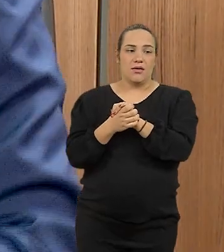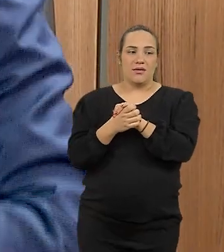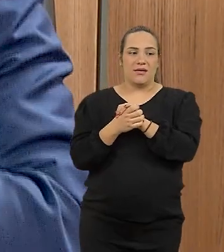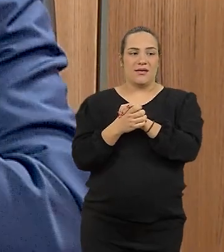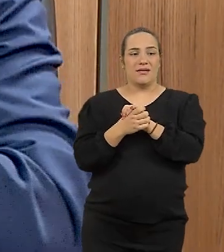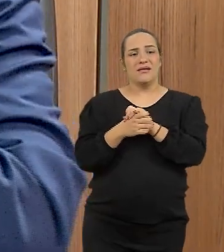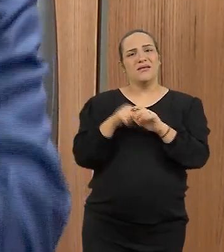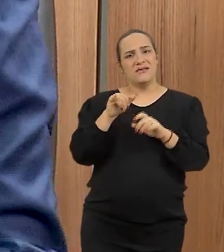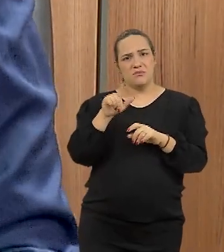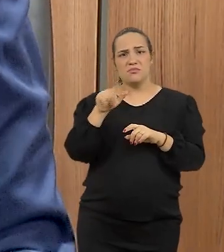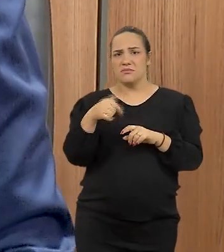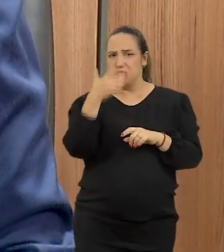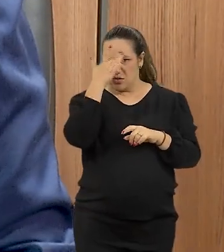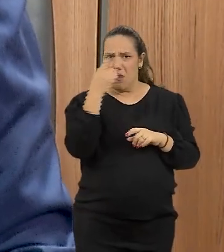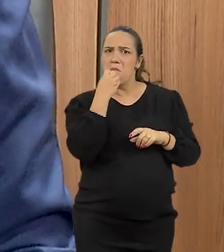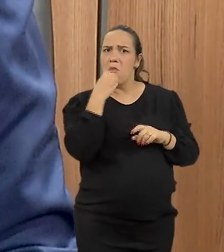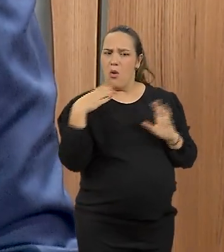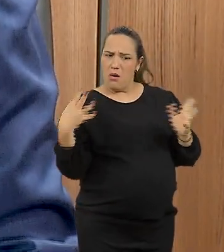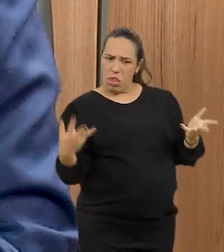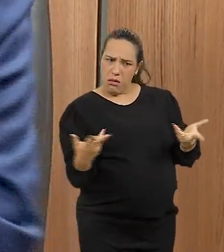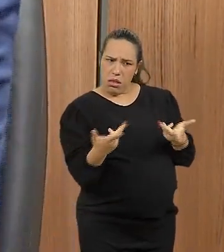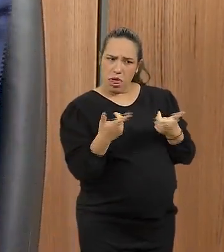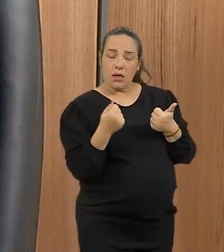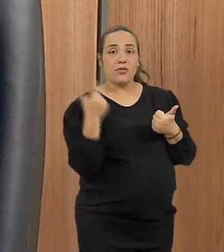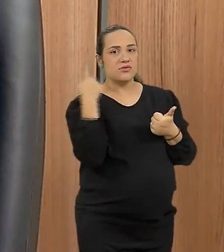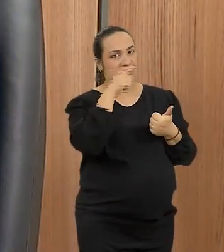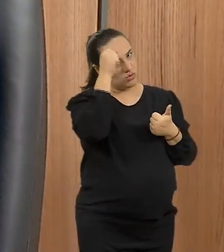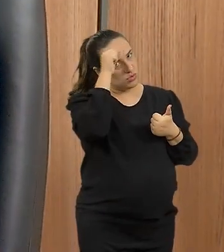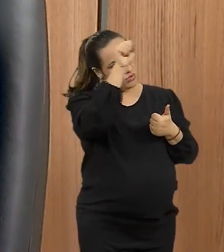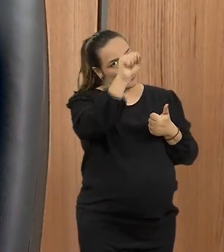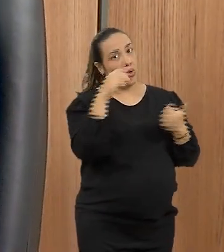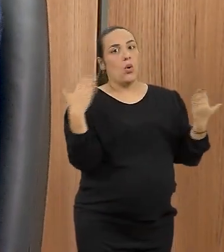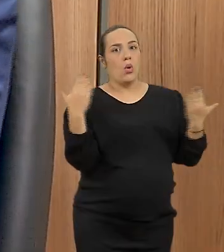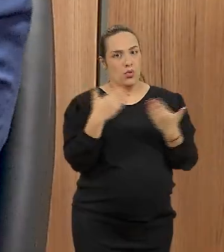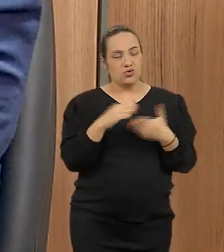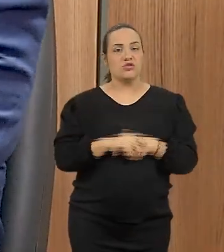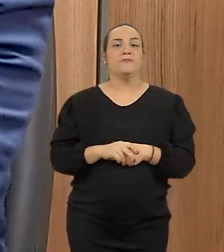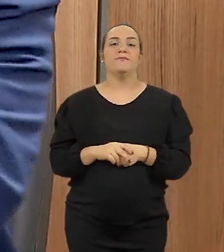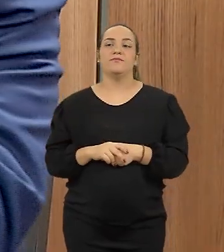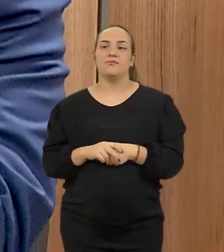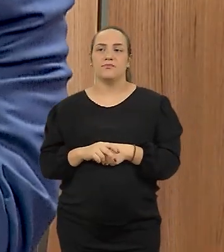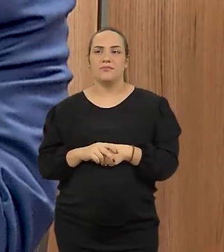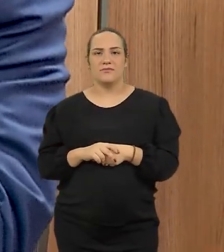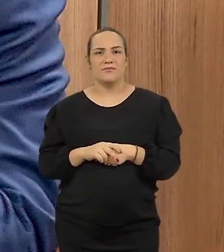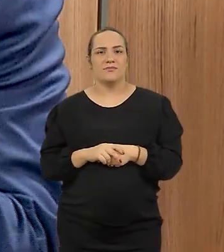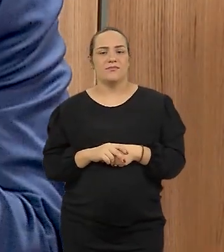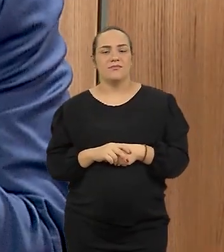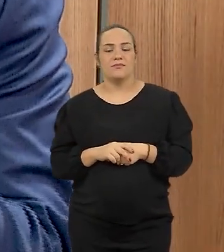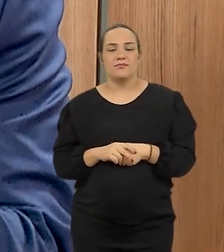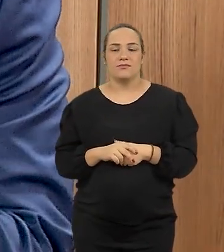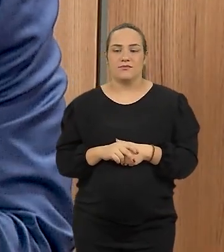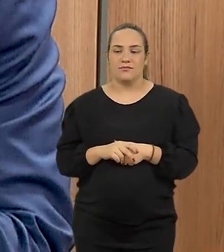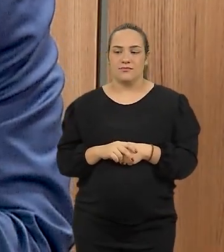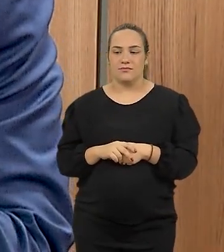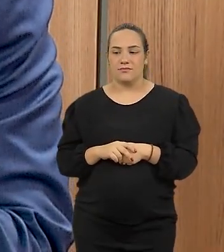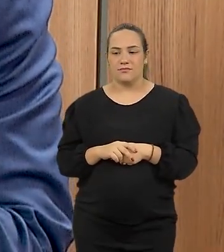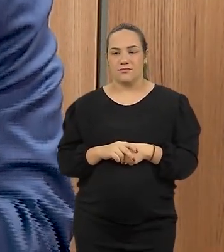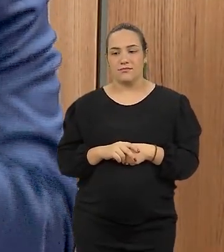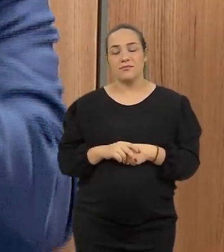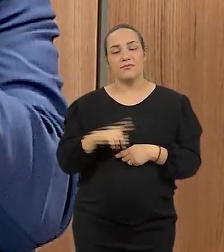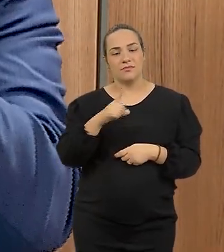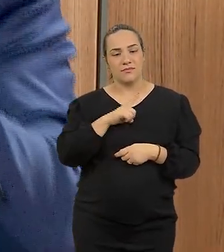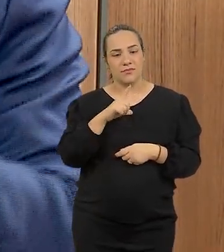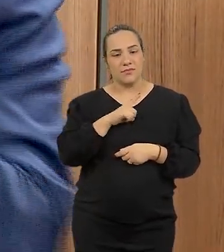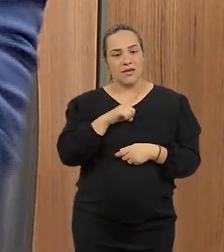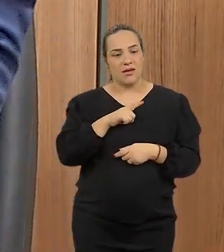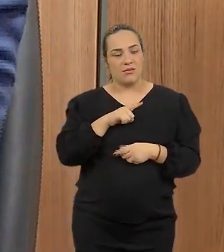pessoas muito qualificadas, você consegue um sucesso maior. E a gente hoje já tem que a gente de BI, nós estamos ali no